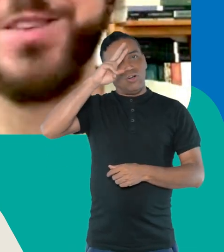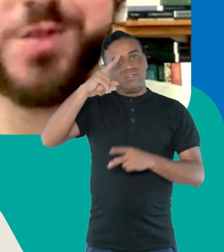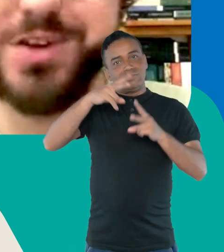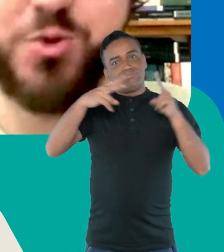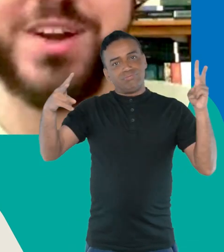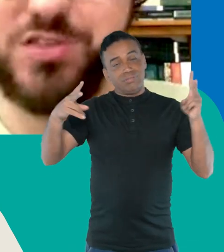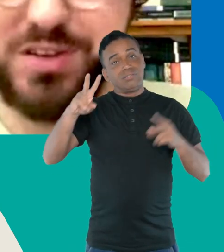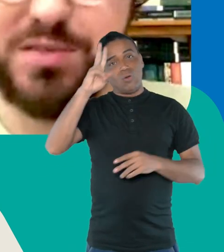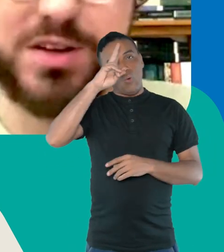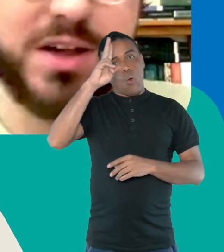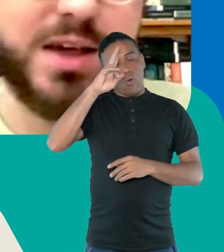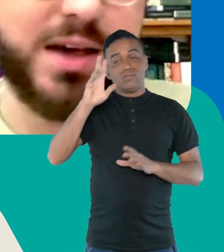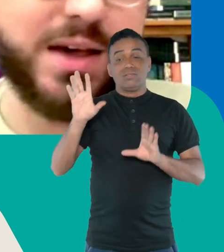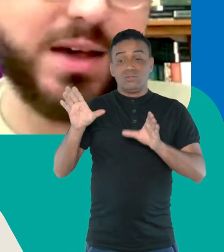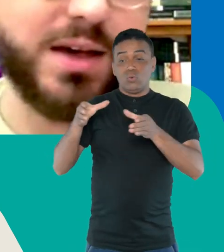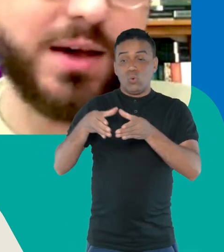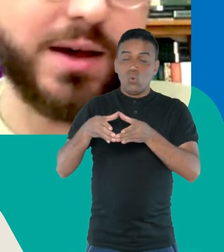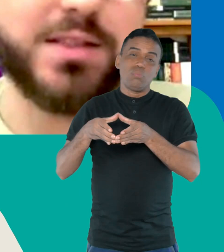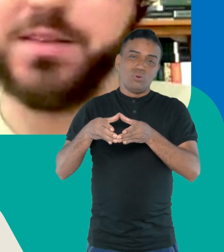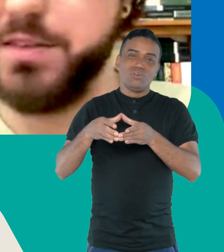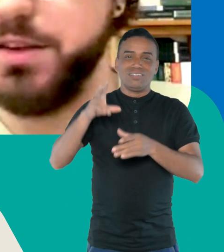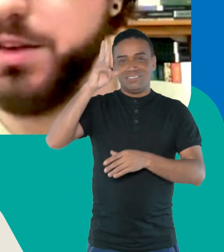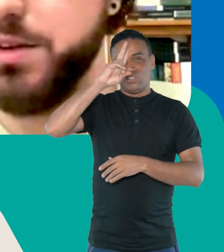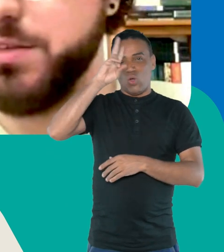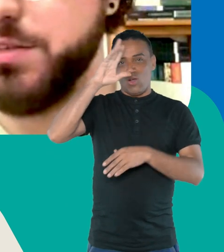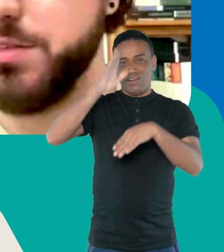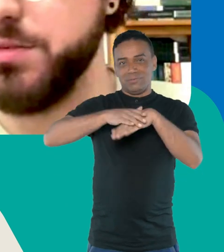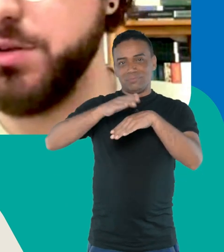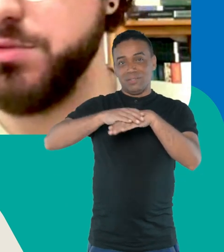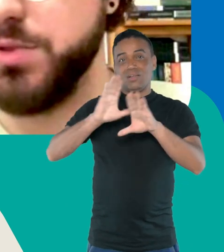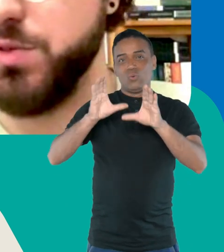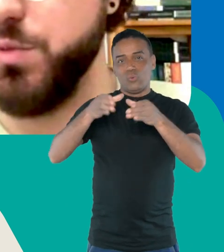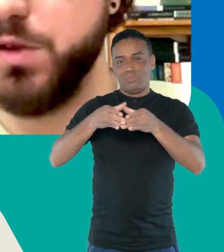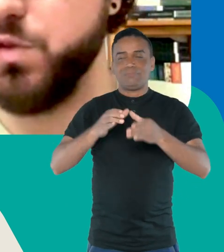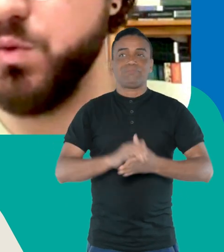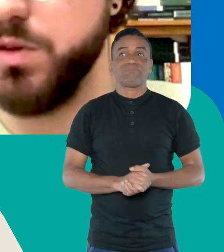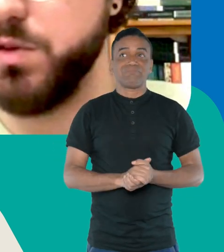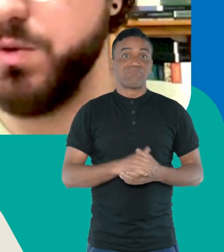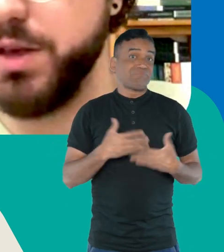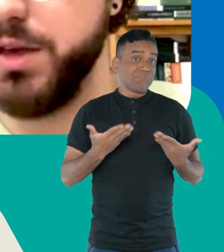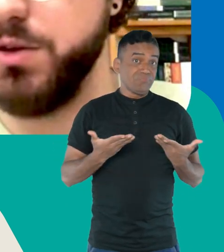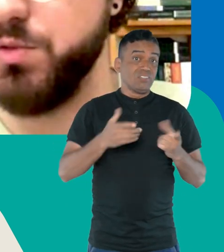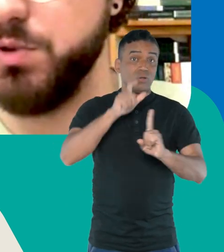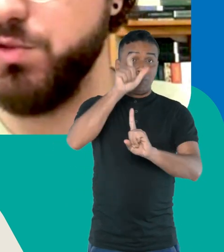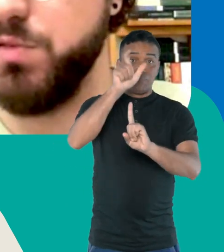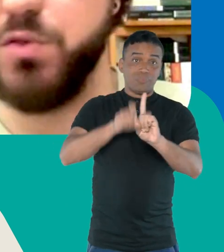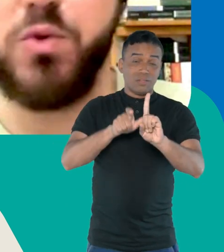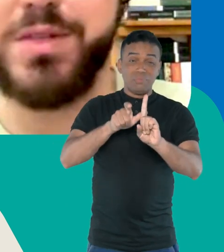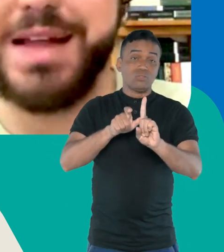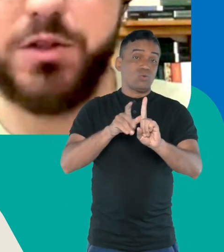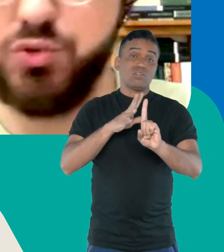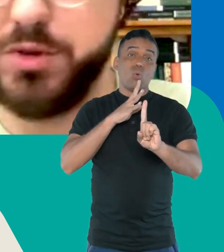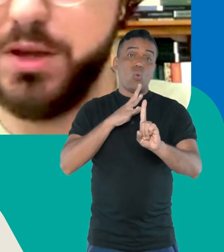contam uma grande história coletiva, ainda assim eles não são pessoas com quem eu tive um contato,